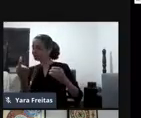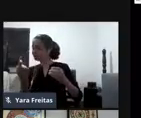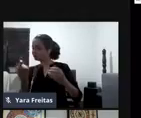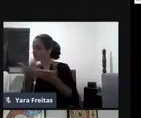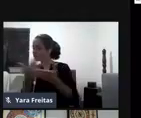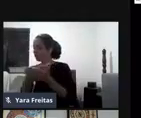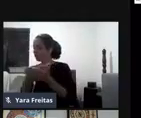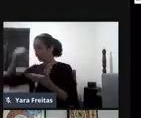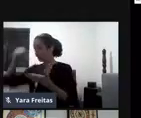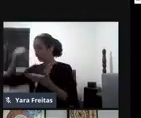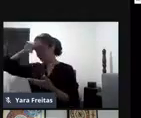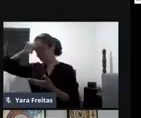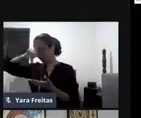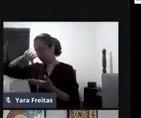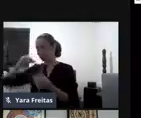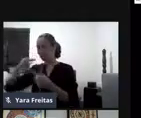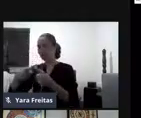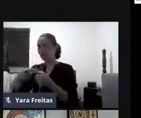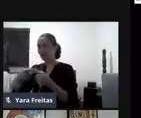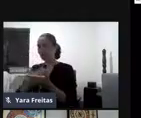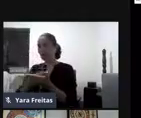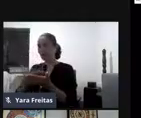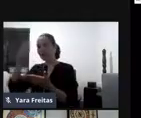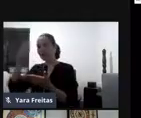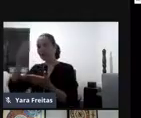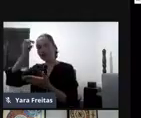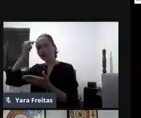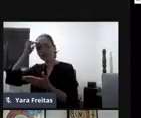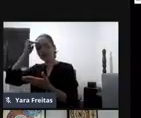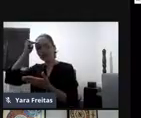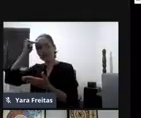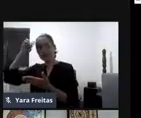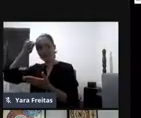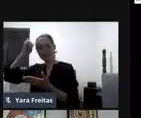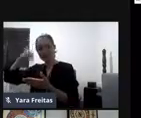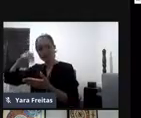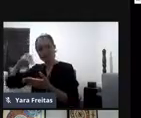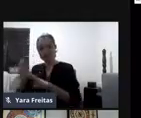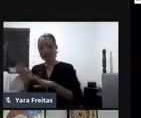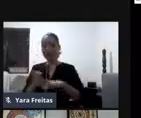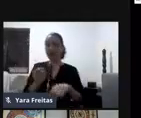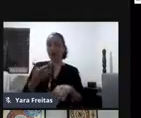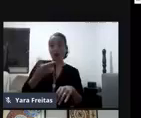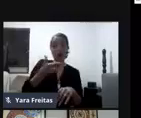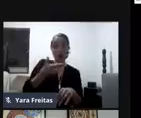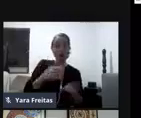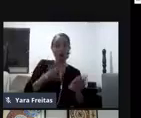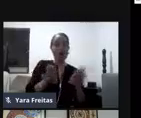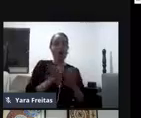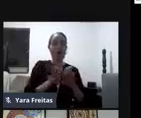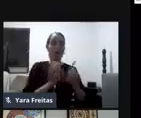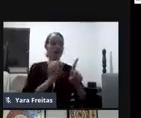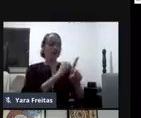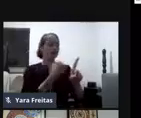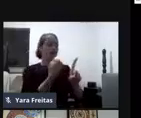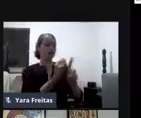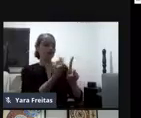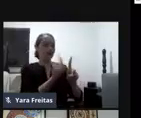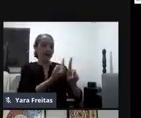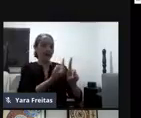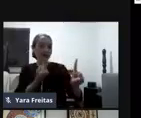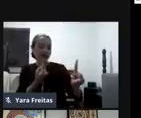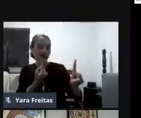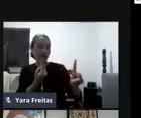quadro demencial, tá? E o outro fator de risco que eu coloquei junto é a questão do isolamento social. E não é esse isolamento que a gente